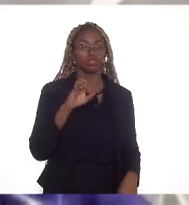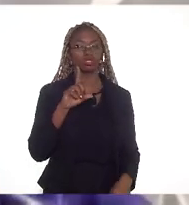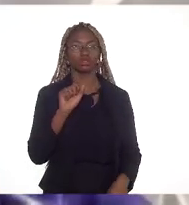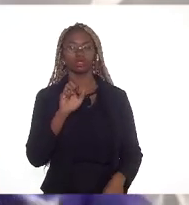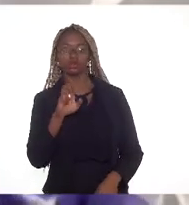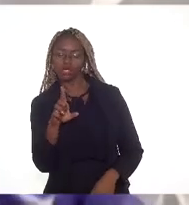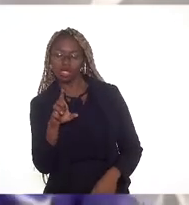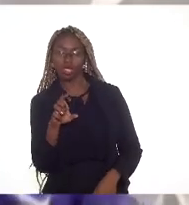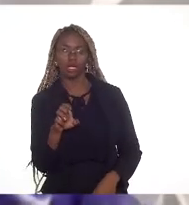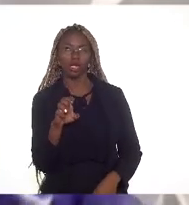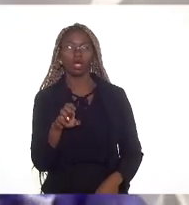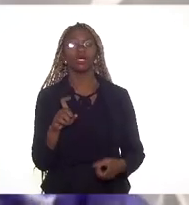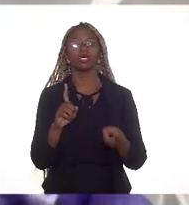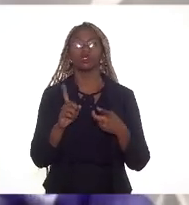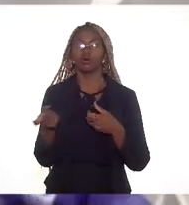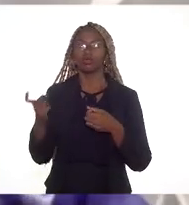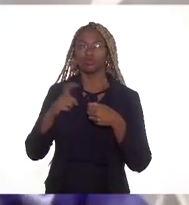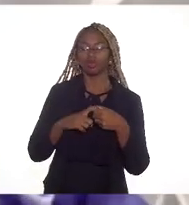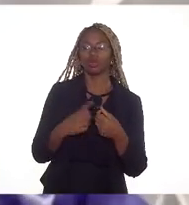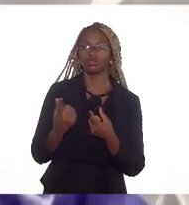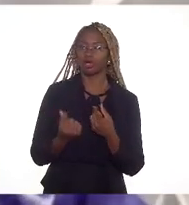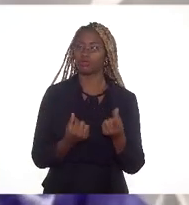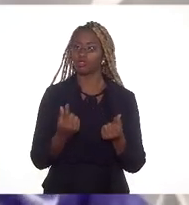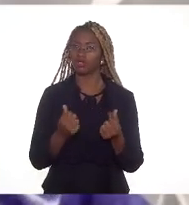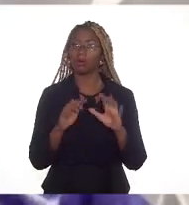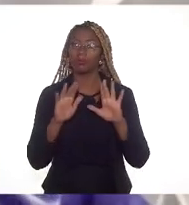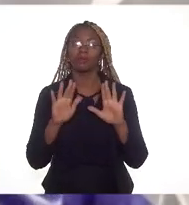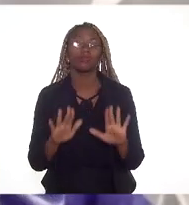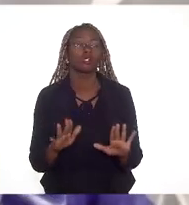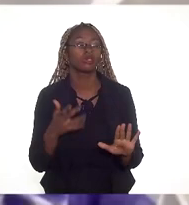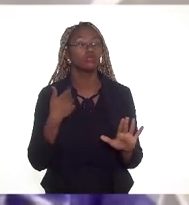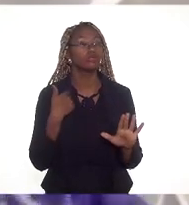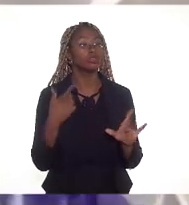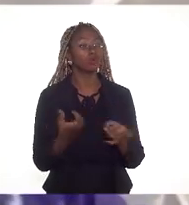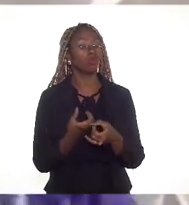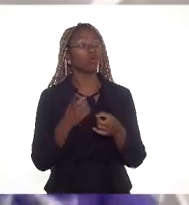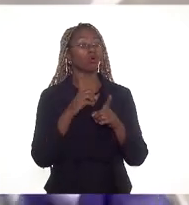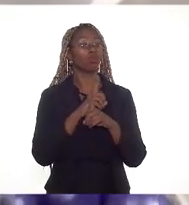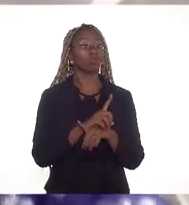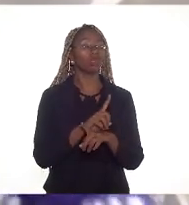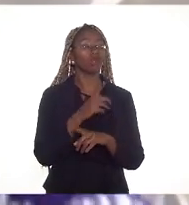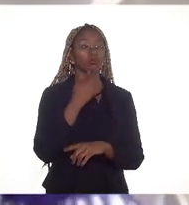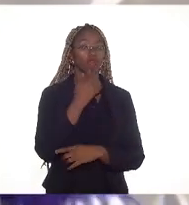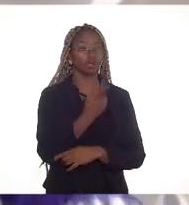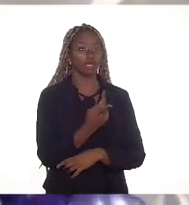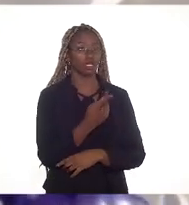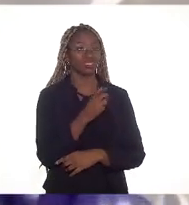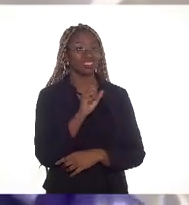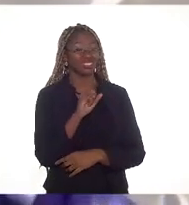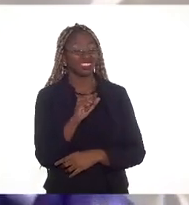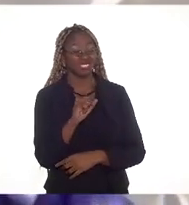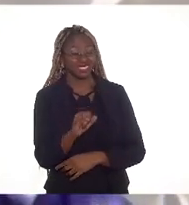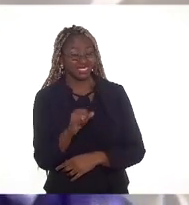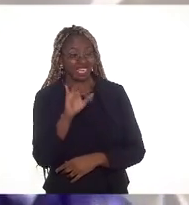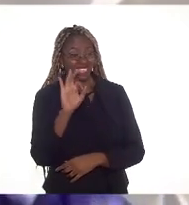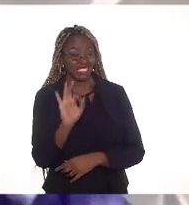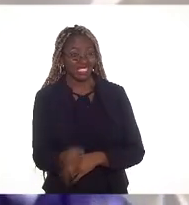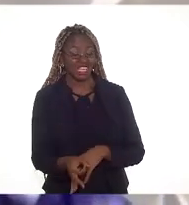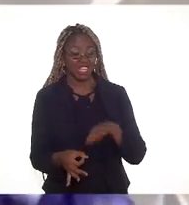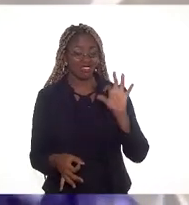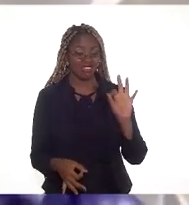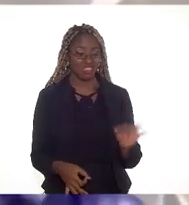recuperação fiscal. E aí eu quero fazer um contraponto e dizer que se existe uma certeza que